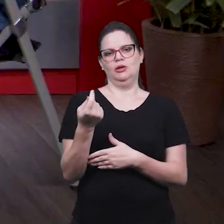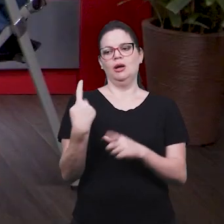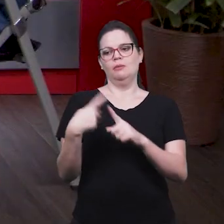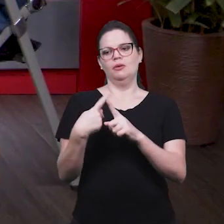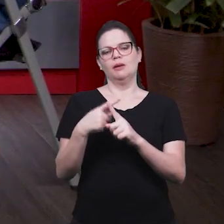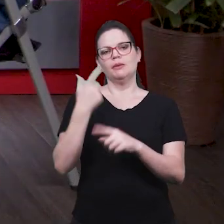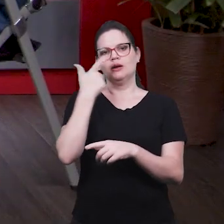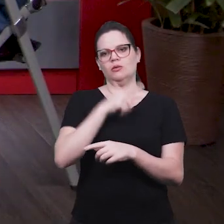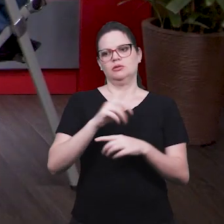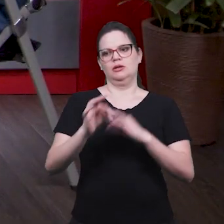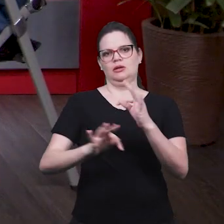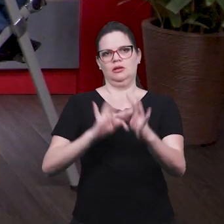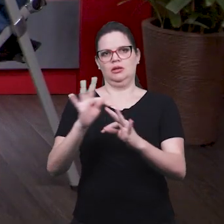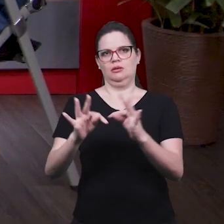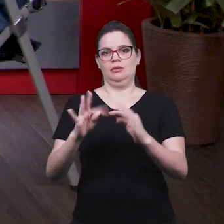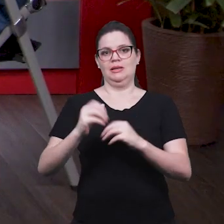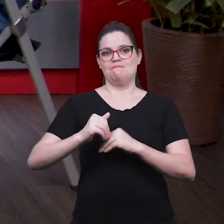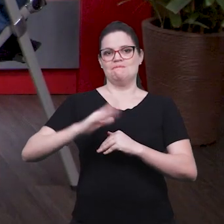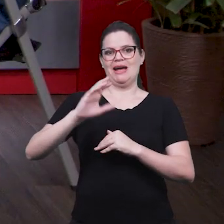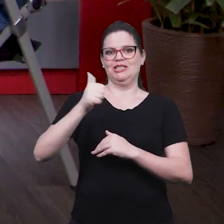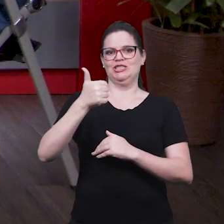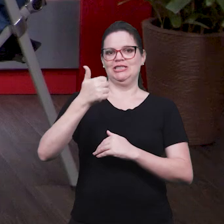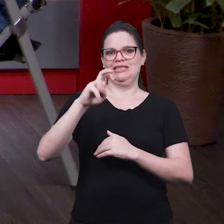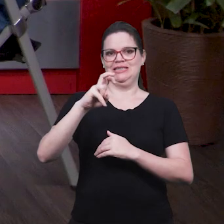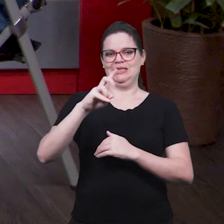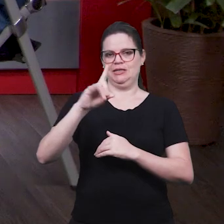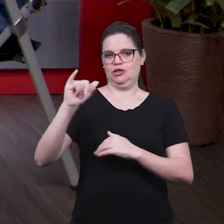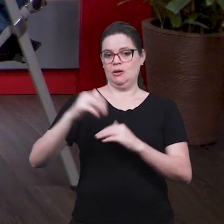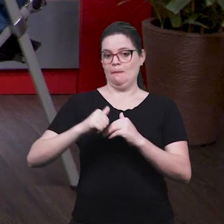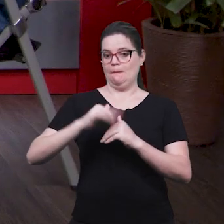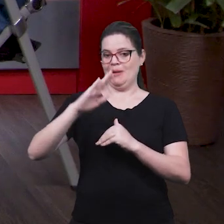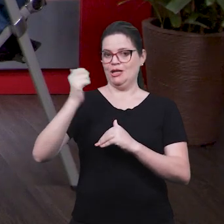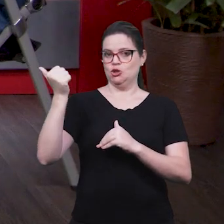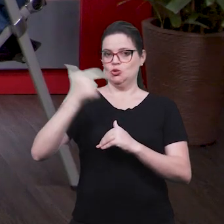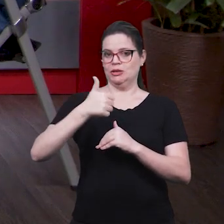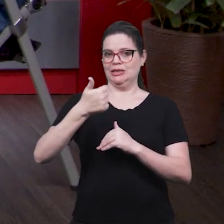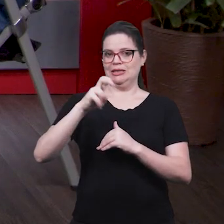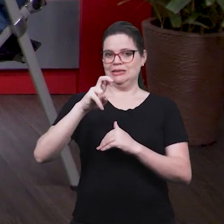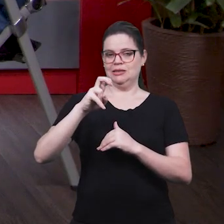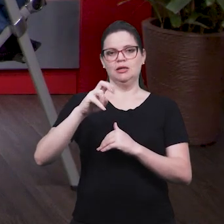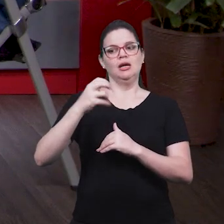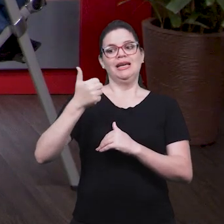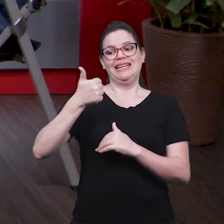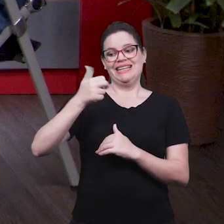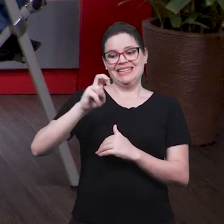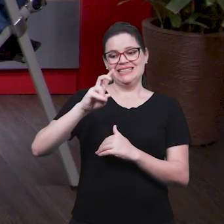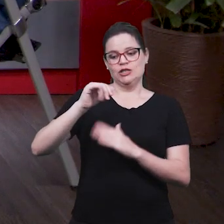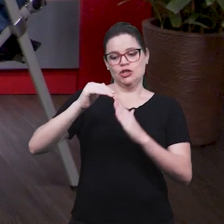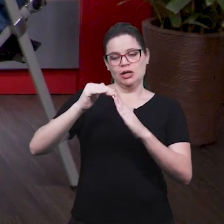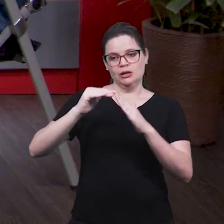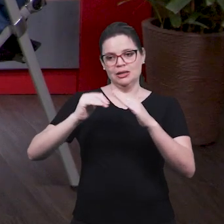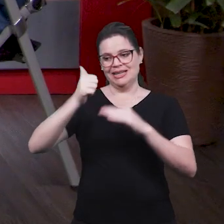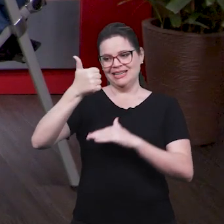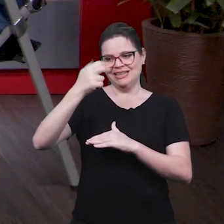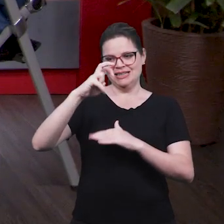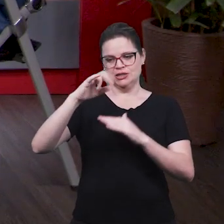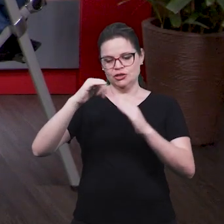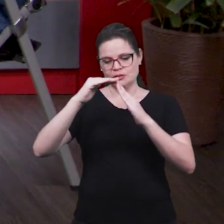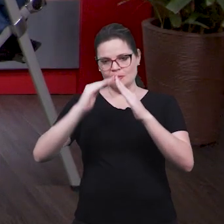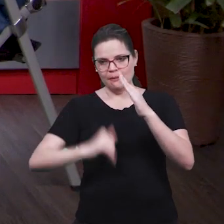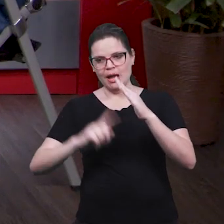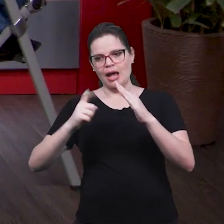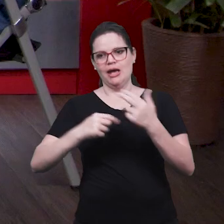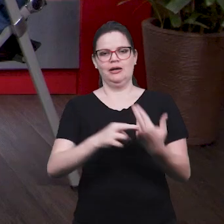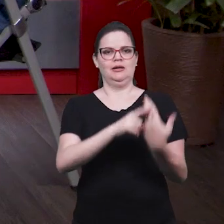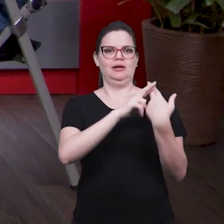Ela recebe, nesse caso, auxílio acidente, isso, né? acima de 15 dias. Até 15 dias, o empregador, no caso, assume a responsabilidade. Passou